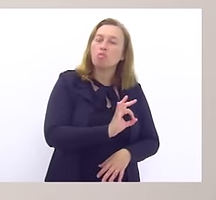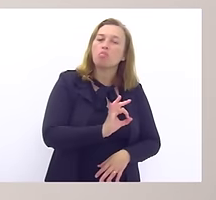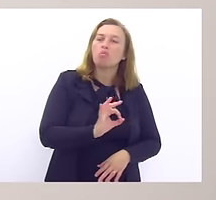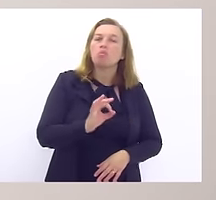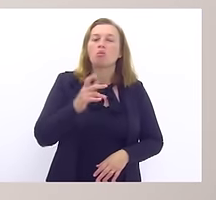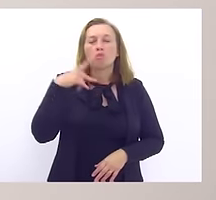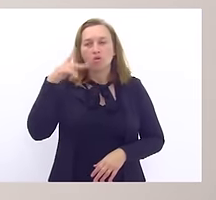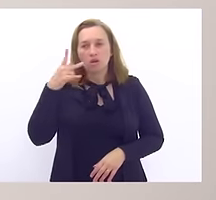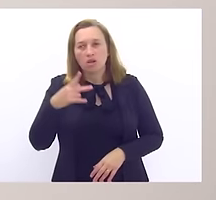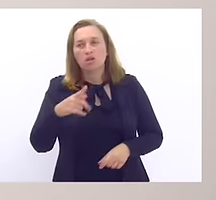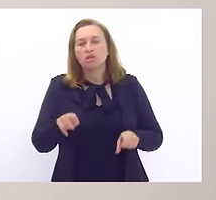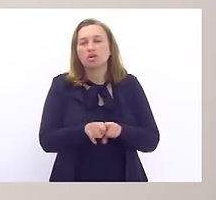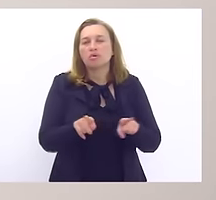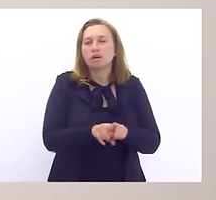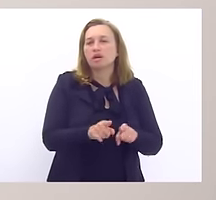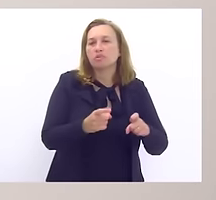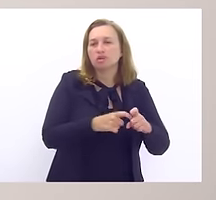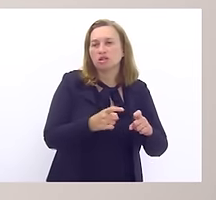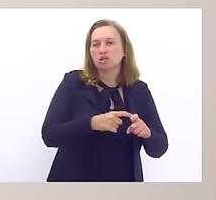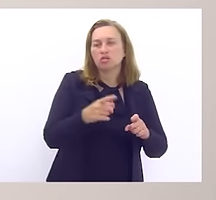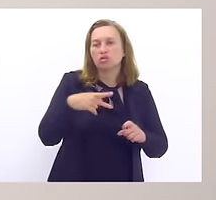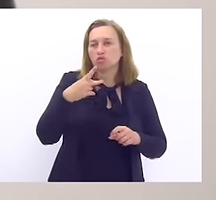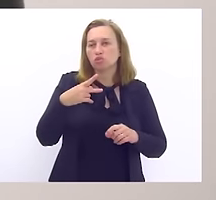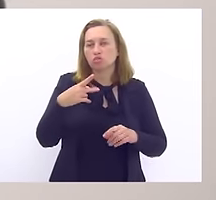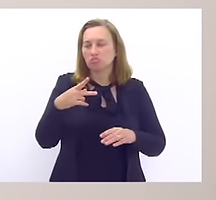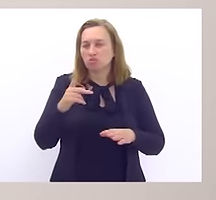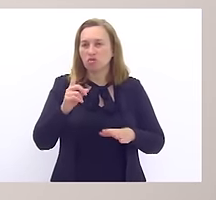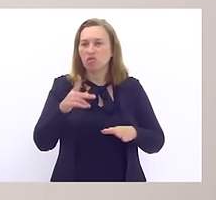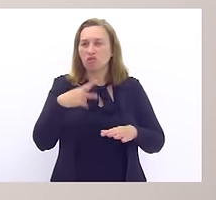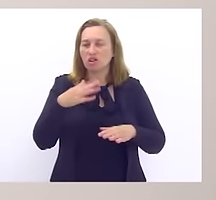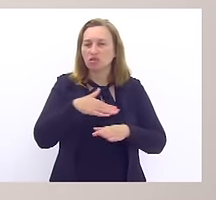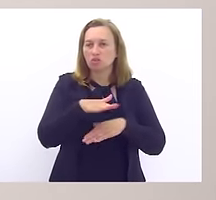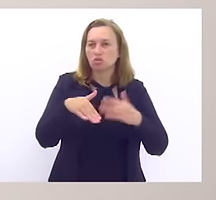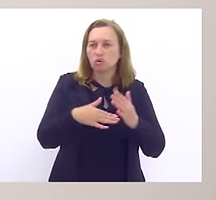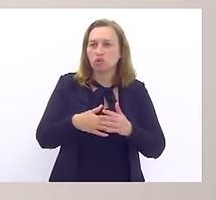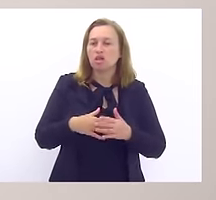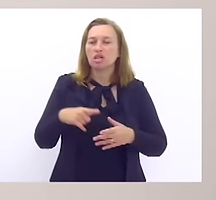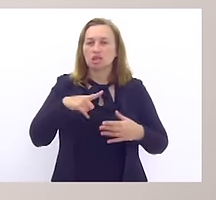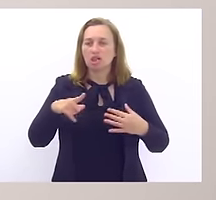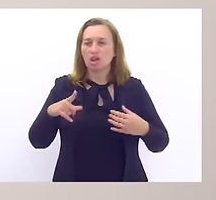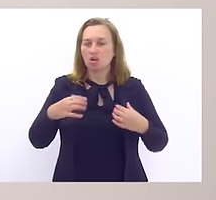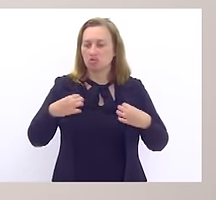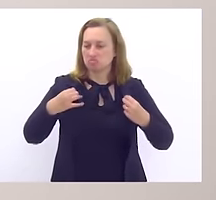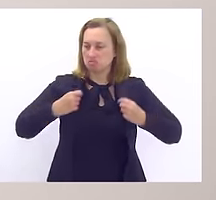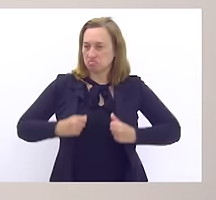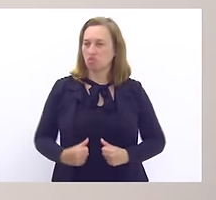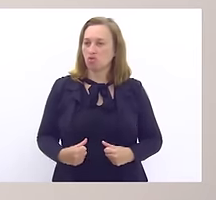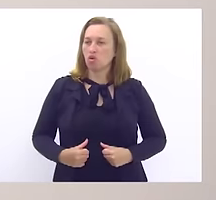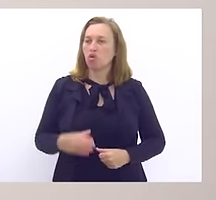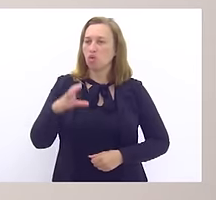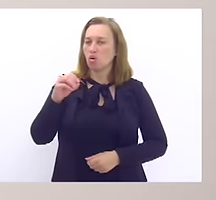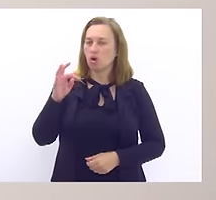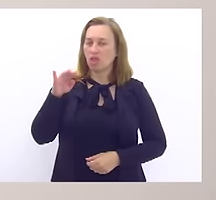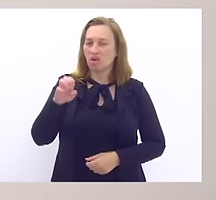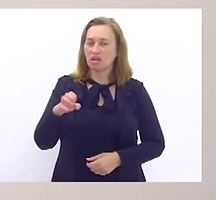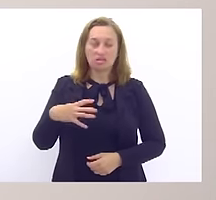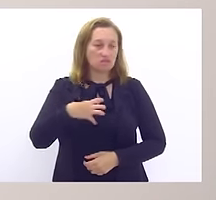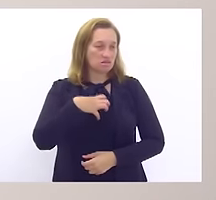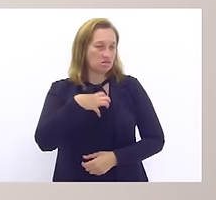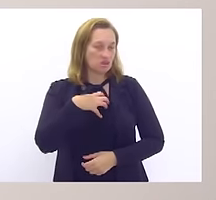a gente do deto eu não estou generalizando e do Detran que quando bota o colete ali você se sente autoridade máxima